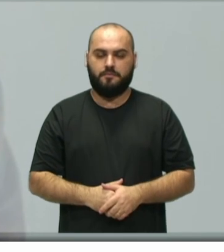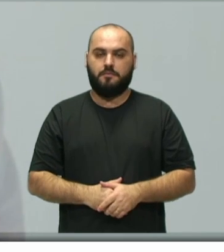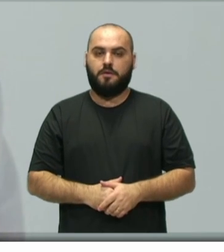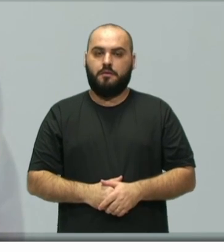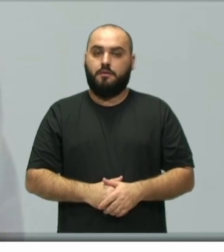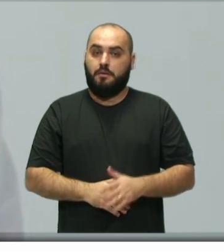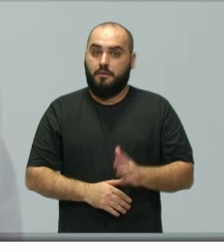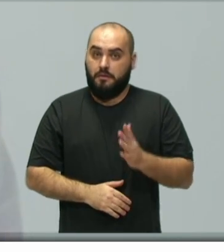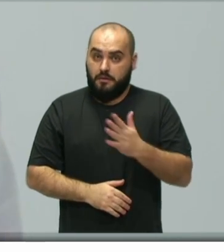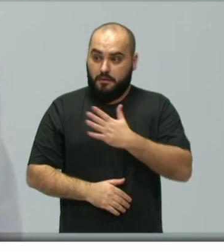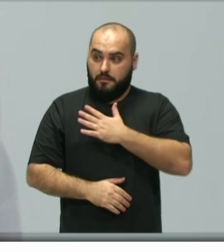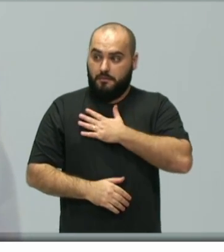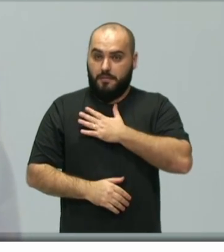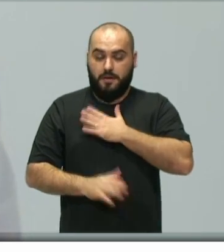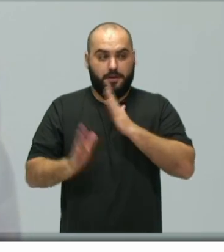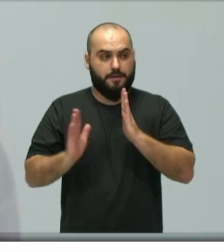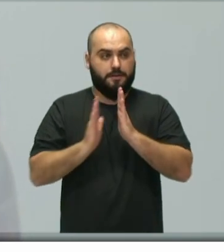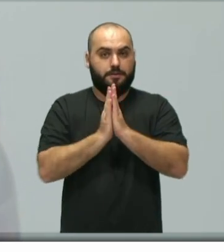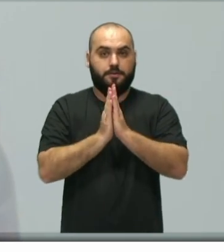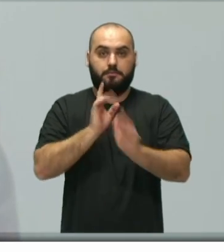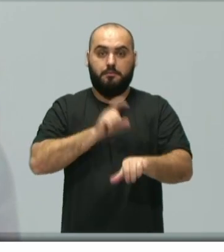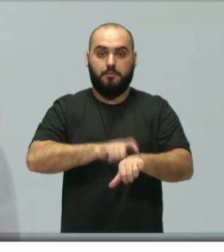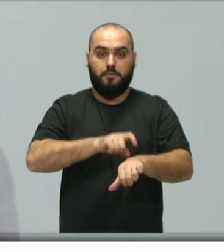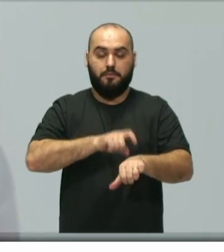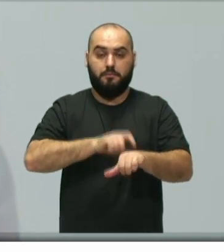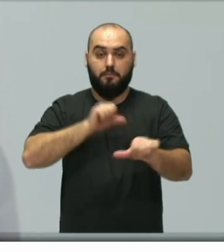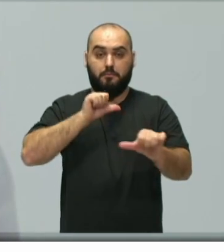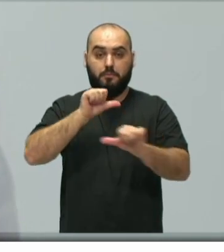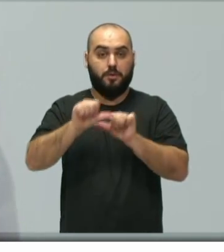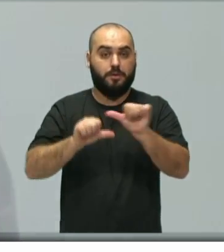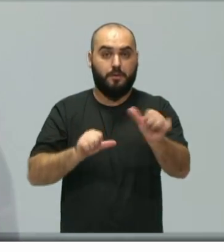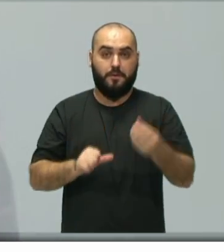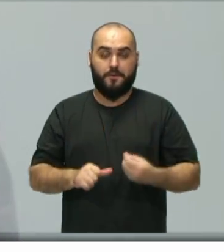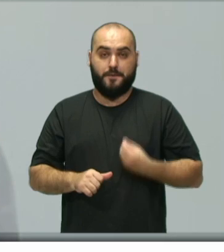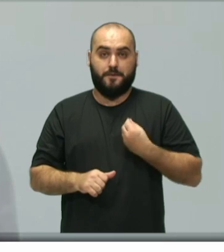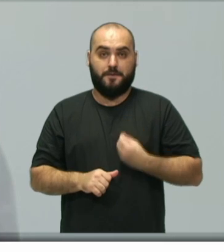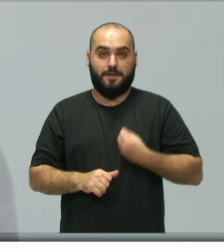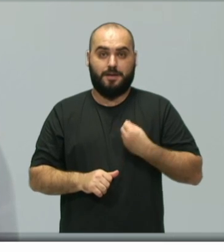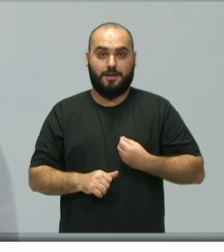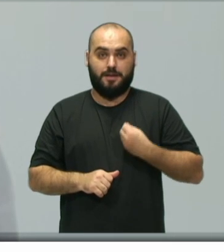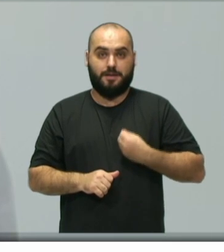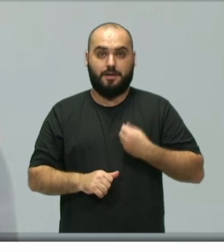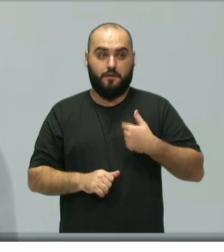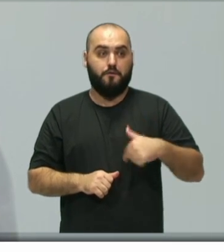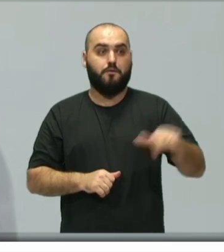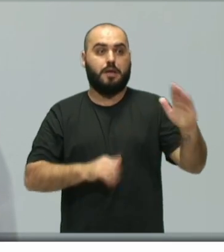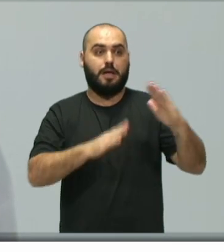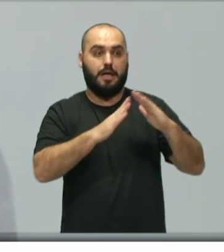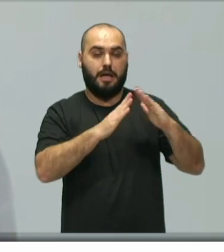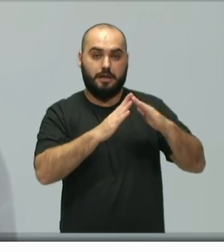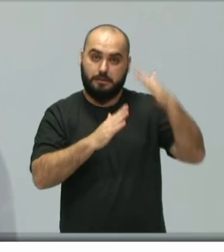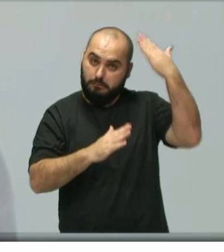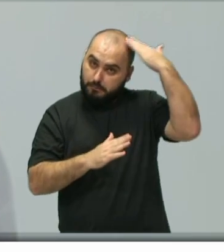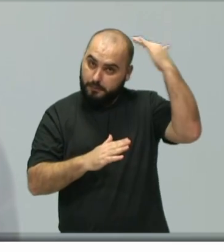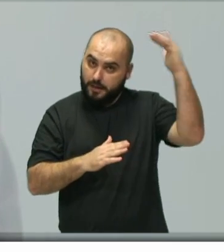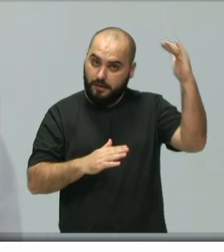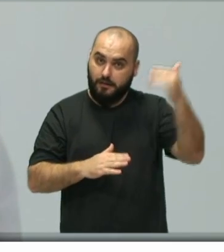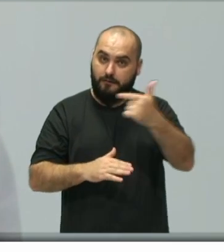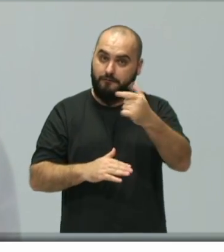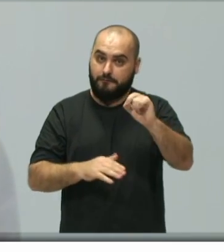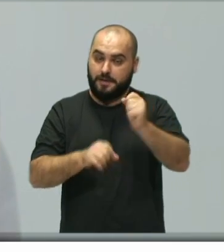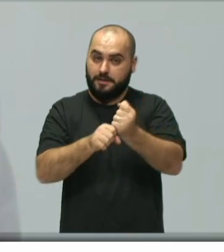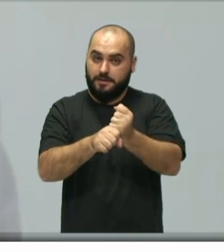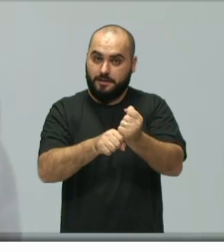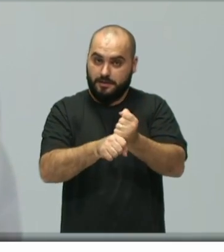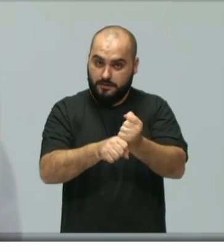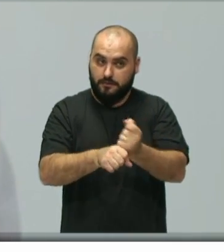Pessoalmente, foi um momento de mudança de vida, né? Eu morava no Paraná durante 20 anos, voltei